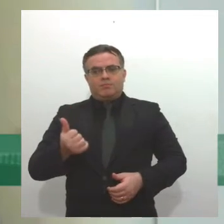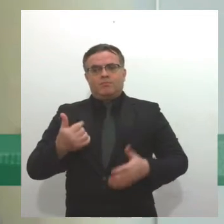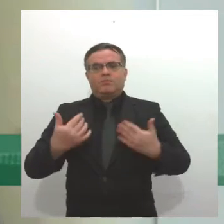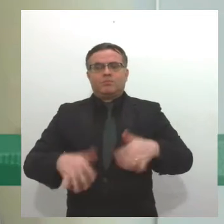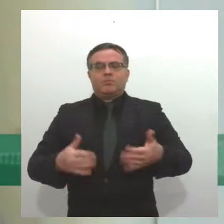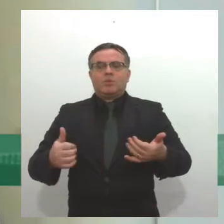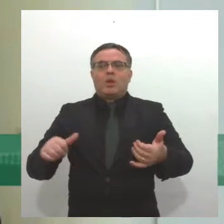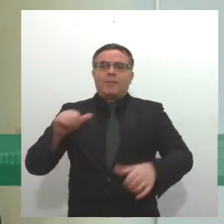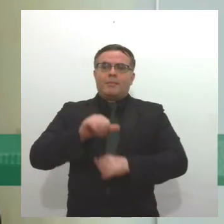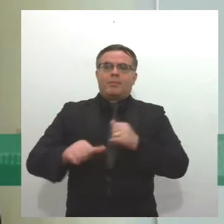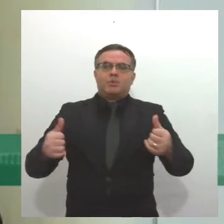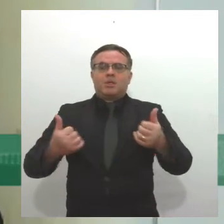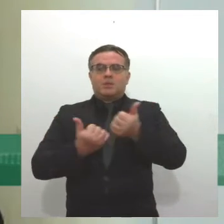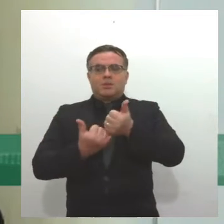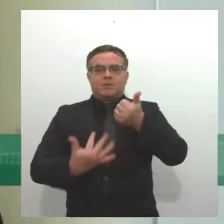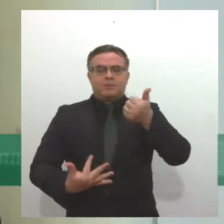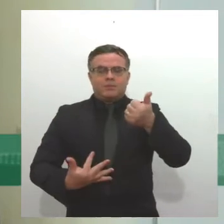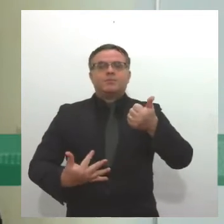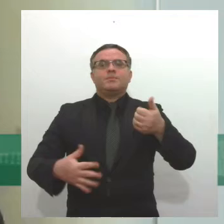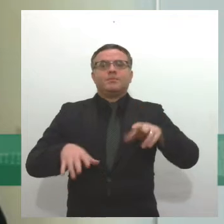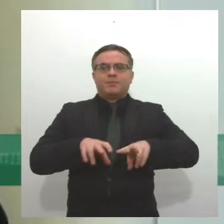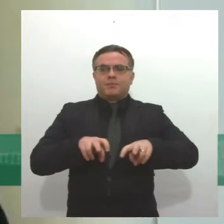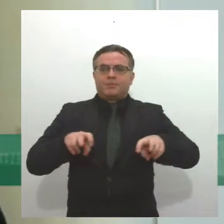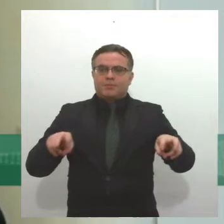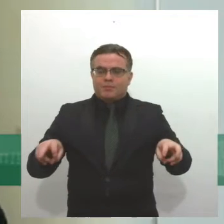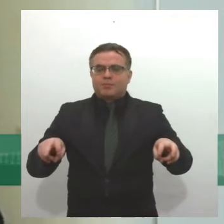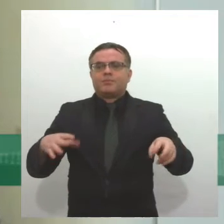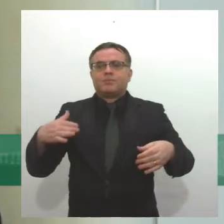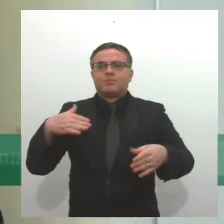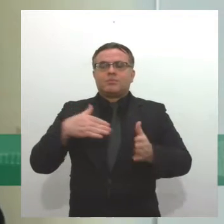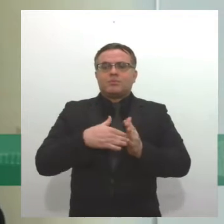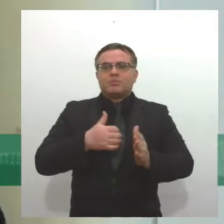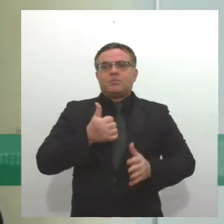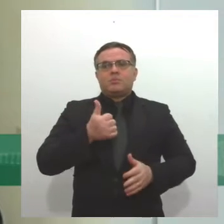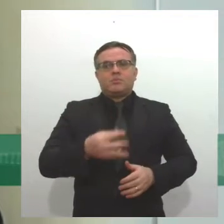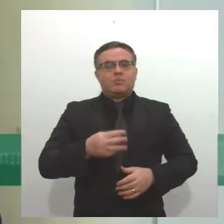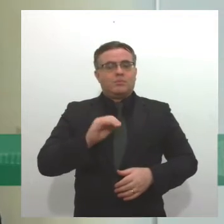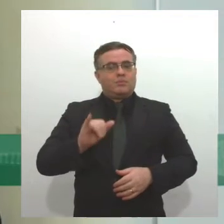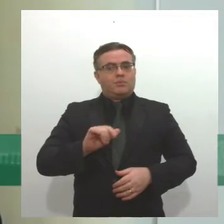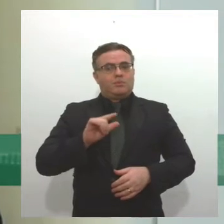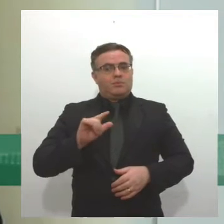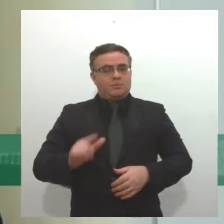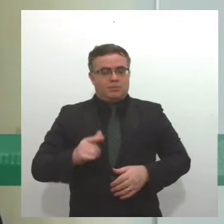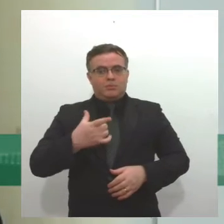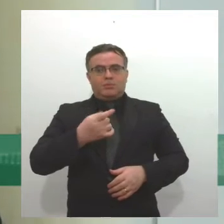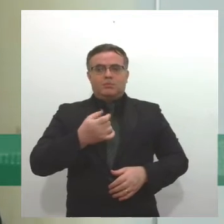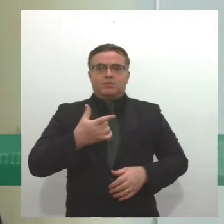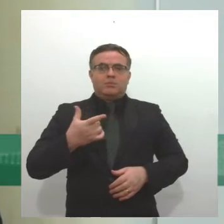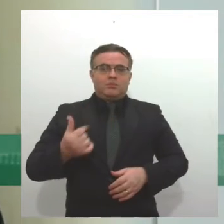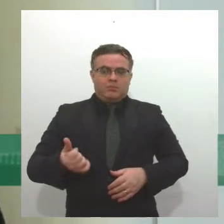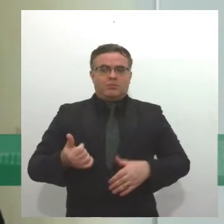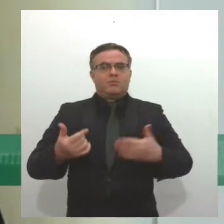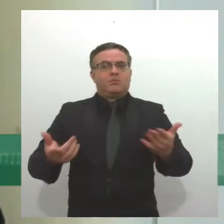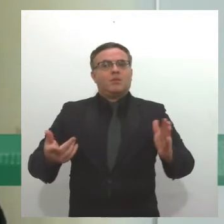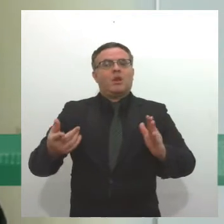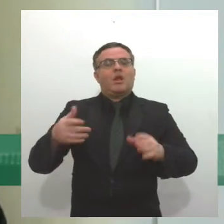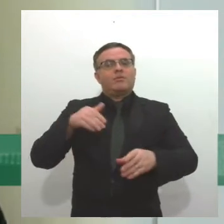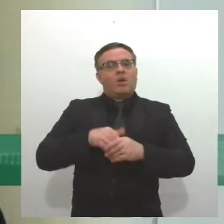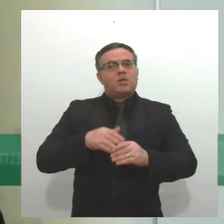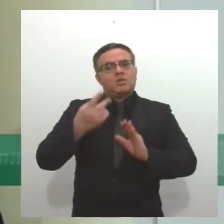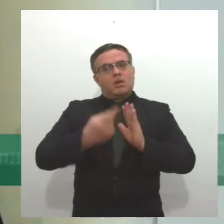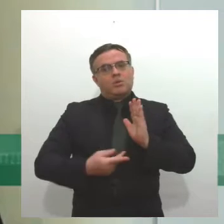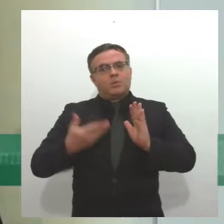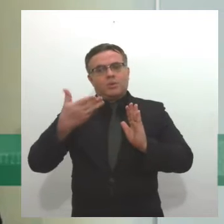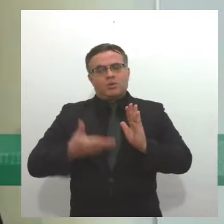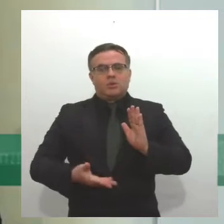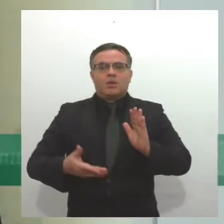mesa, nós tivemos ali, no último dia 13 de julho, em 2021, a votação desse projeto. Então, é